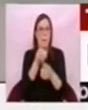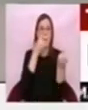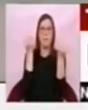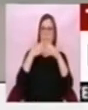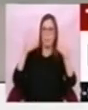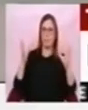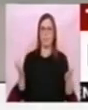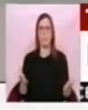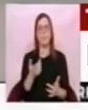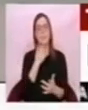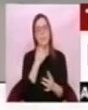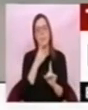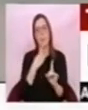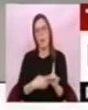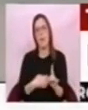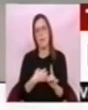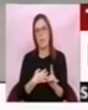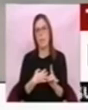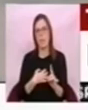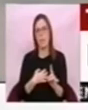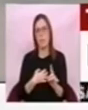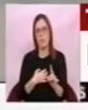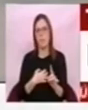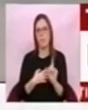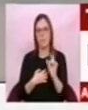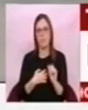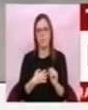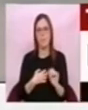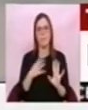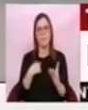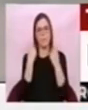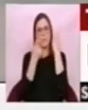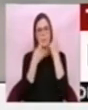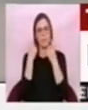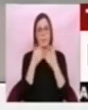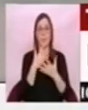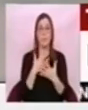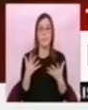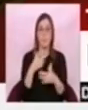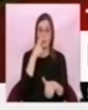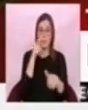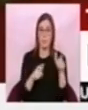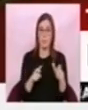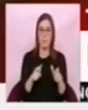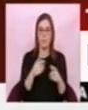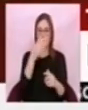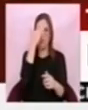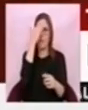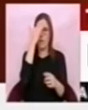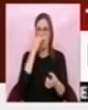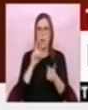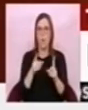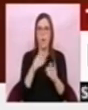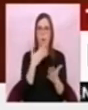se percebermos o que é que significa, qual é a dimensão disto. Mas eu penso que a maior parte das pessoas consegue projetar qual é que